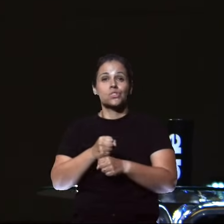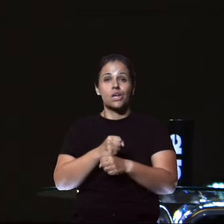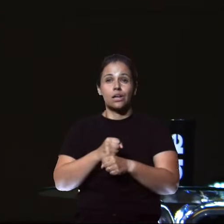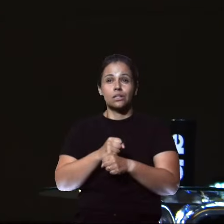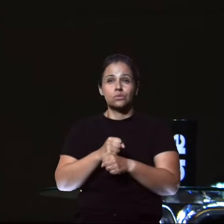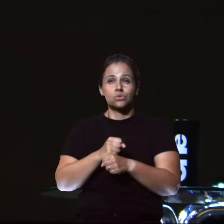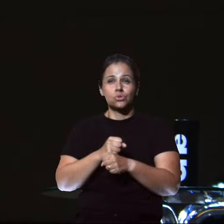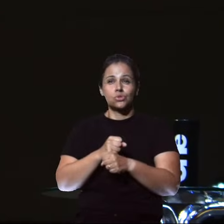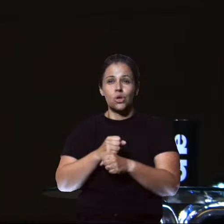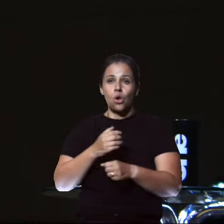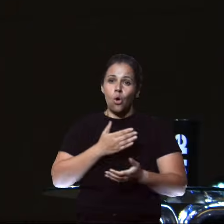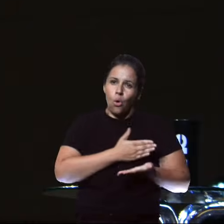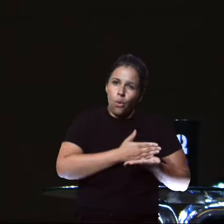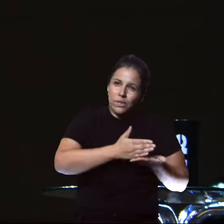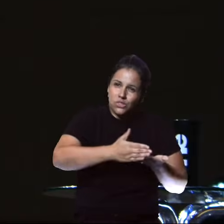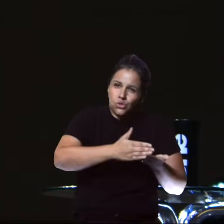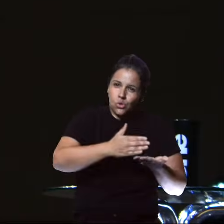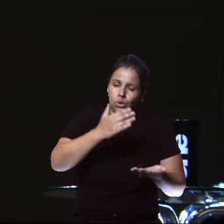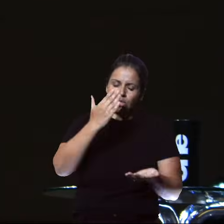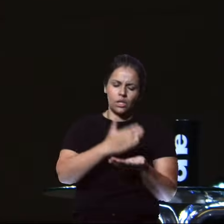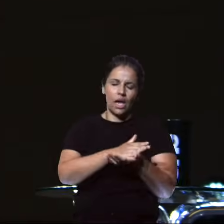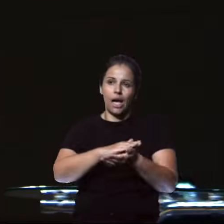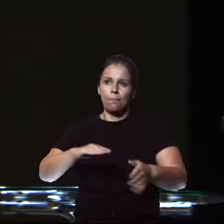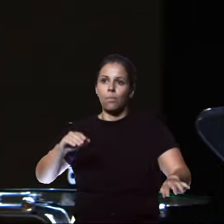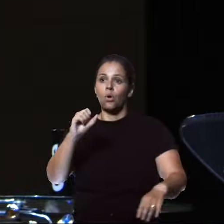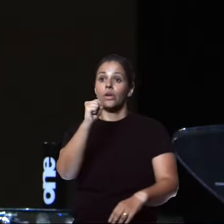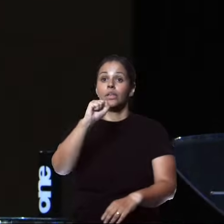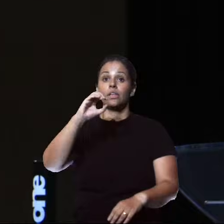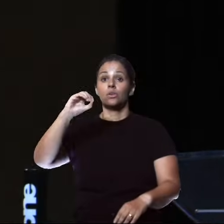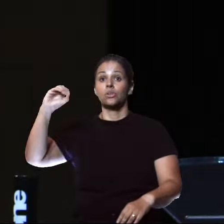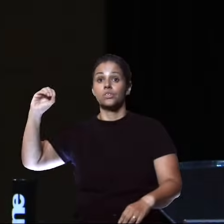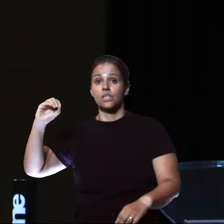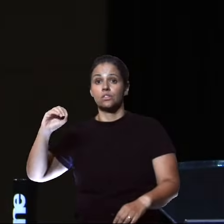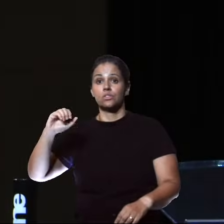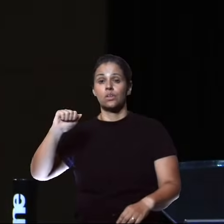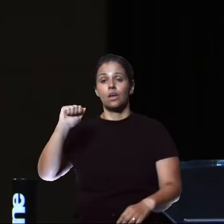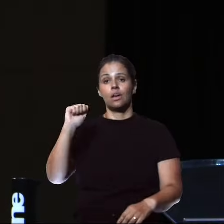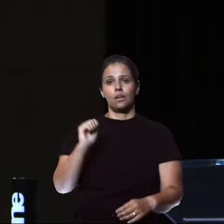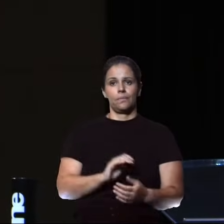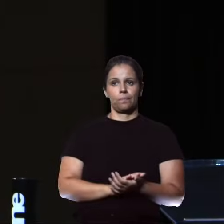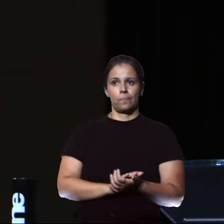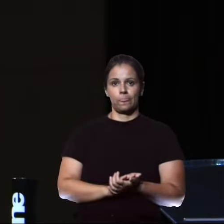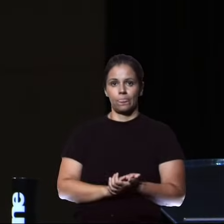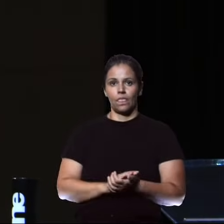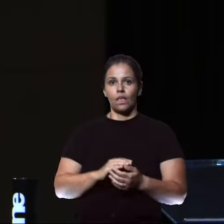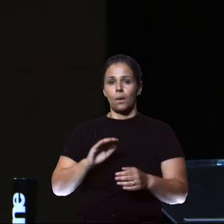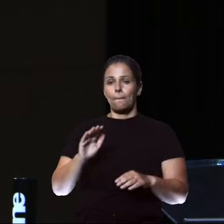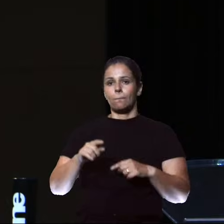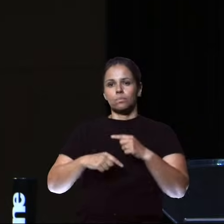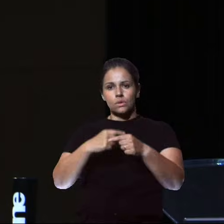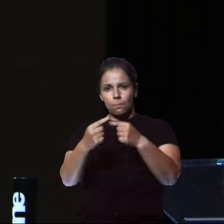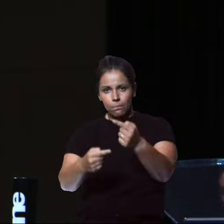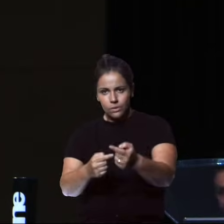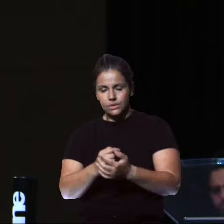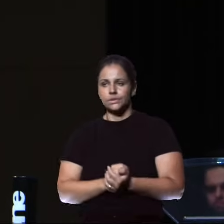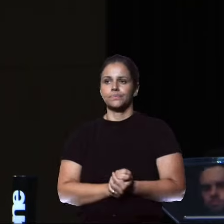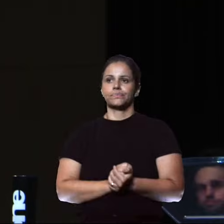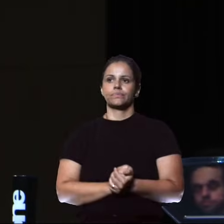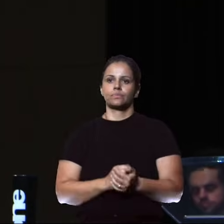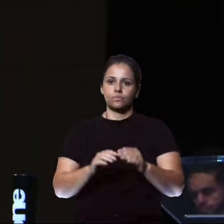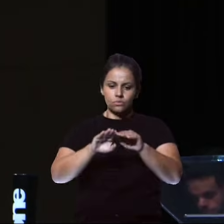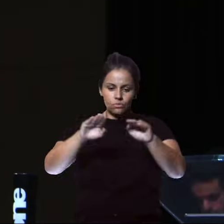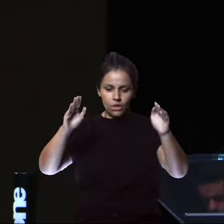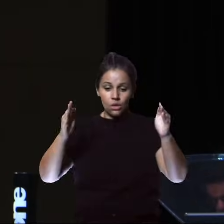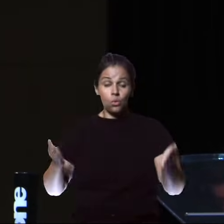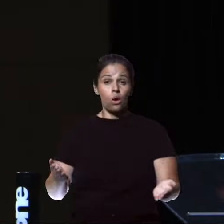800 anos que essa chama não deixou de se queimar no altar de bronze, no altar que Deus escolheu para